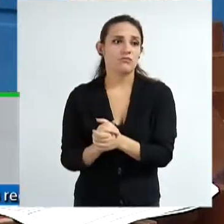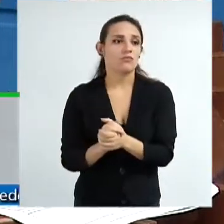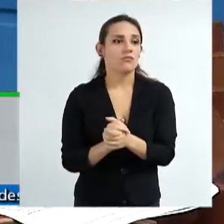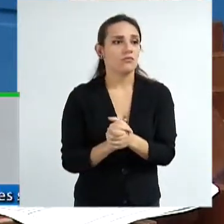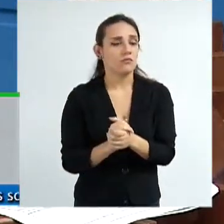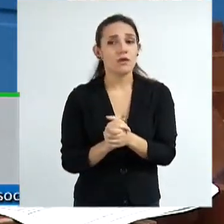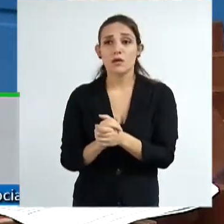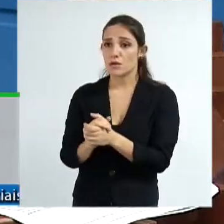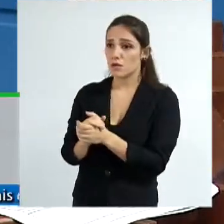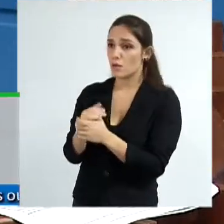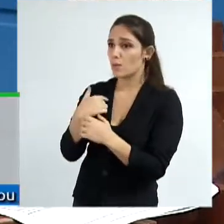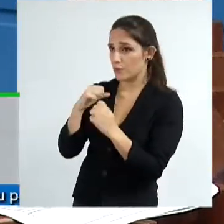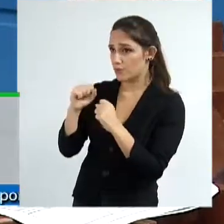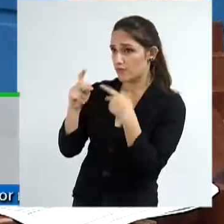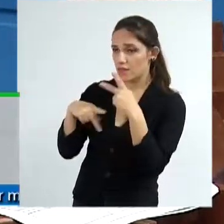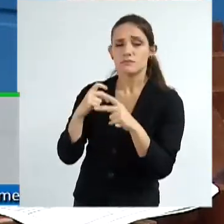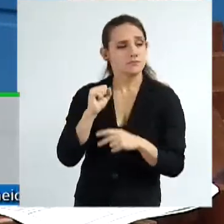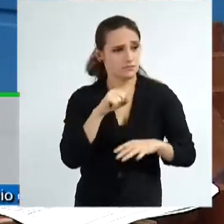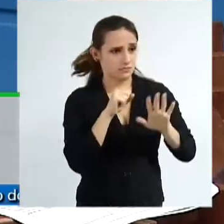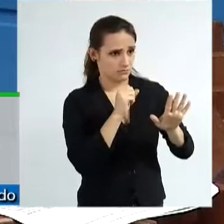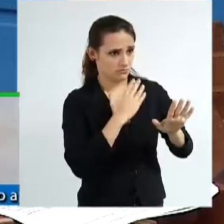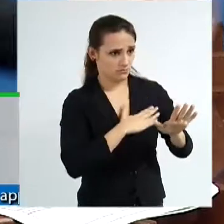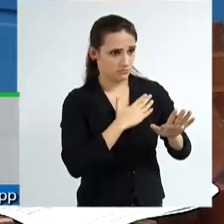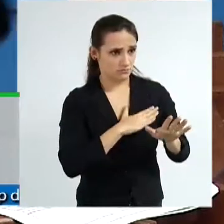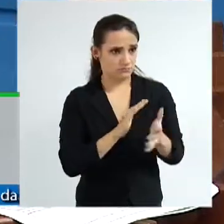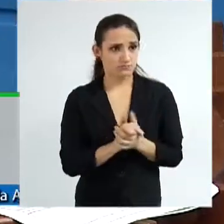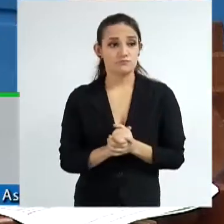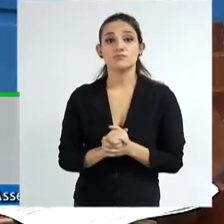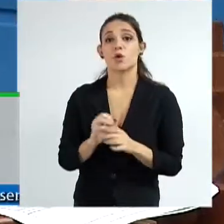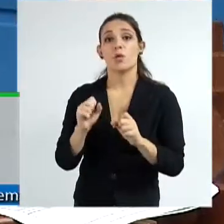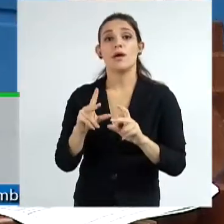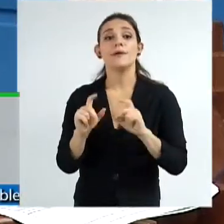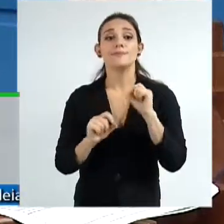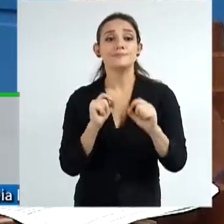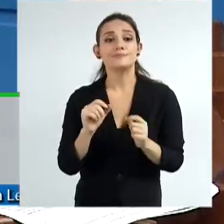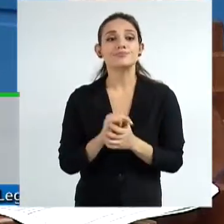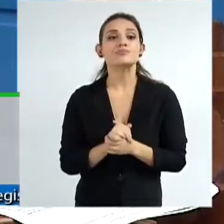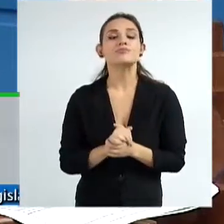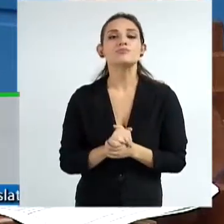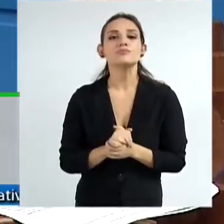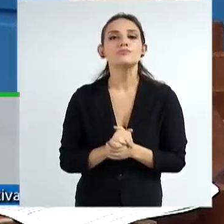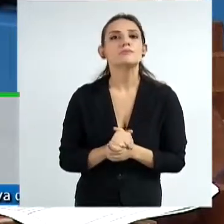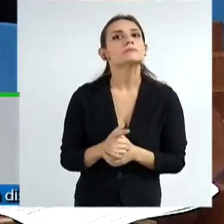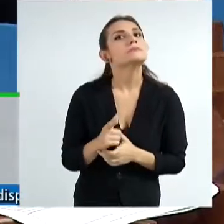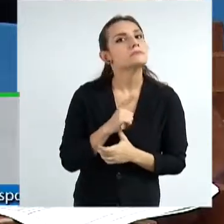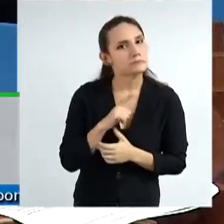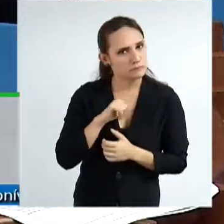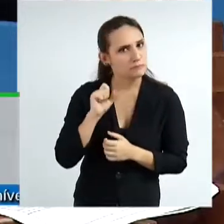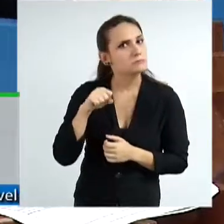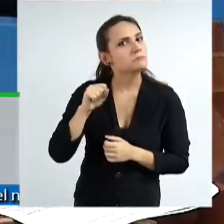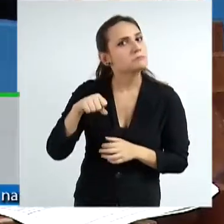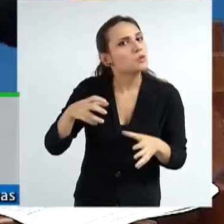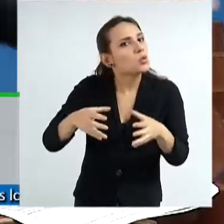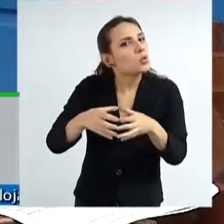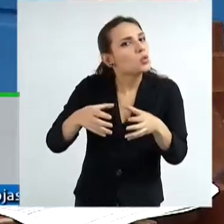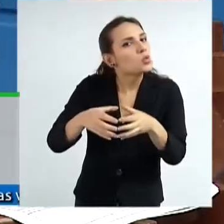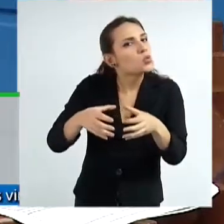permitir. Contra as organizações criminosas que controlam os